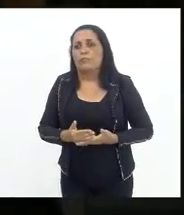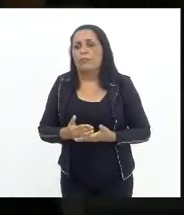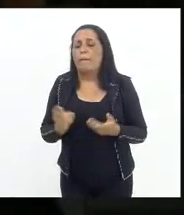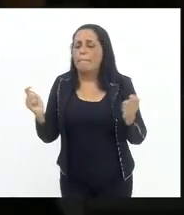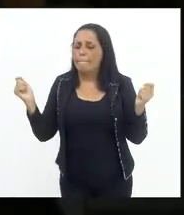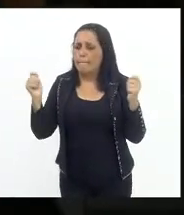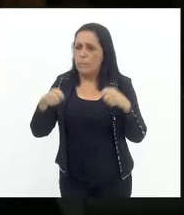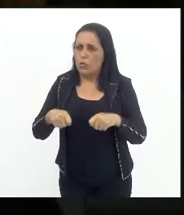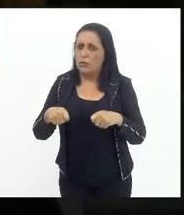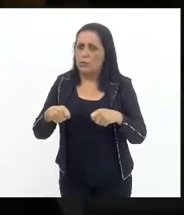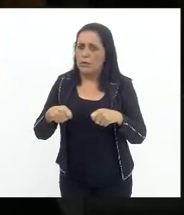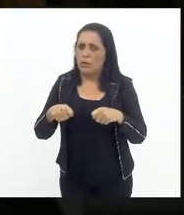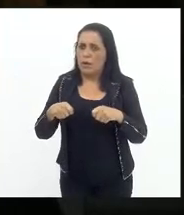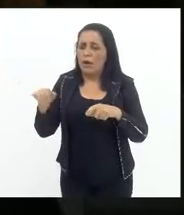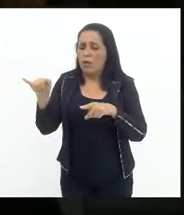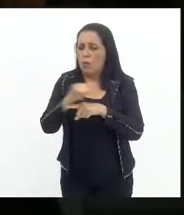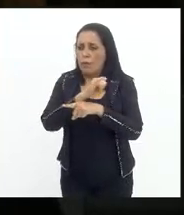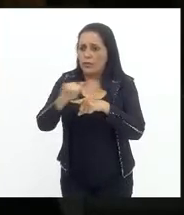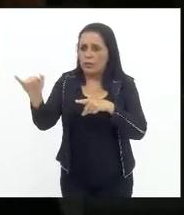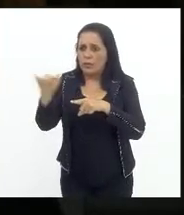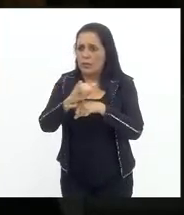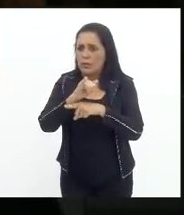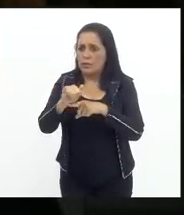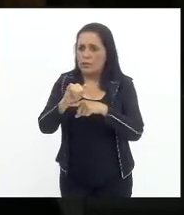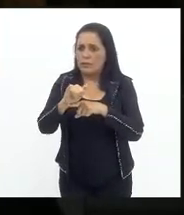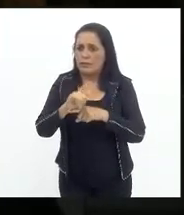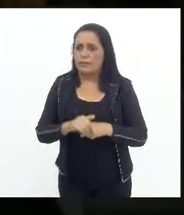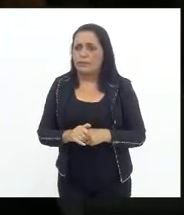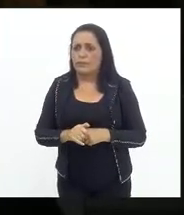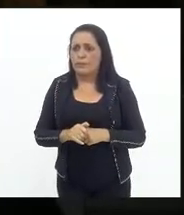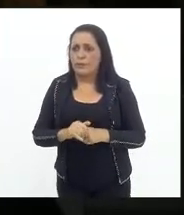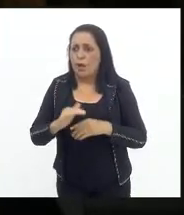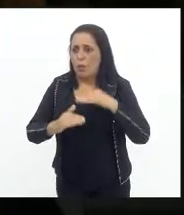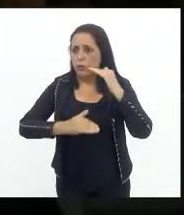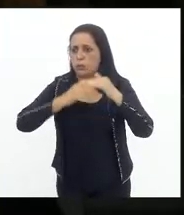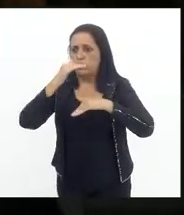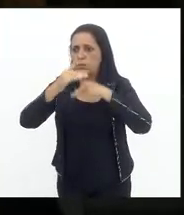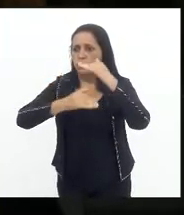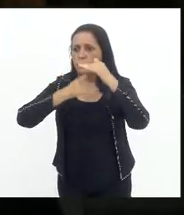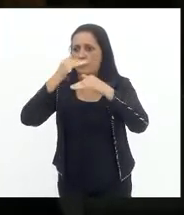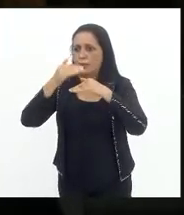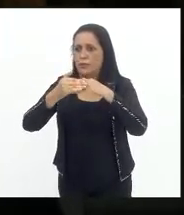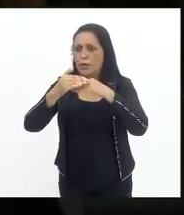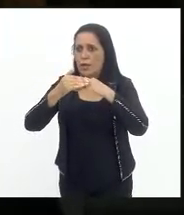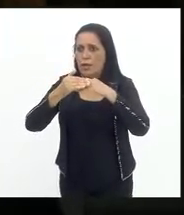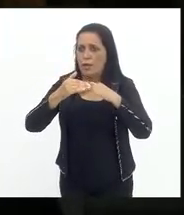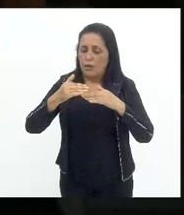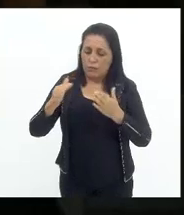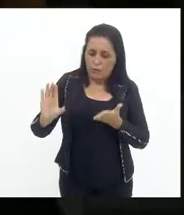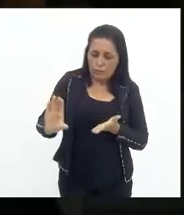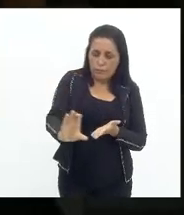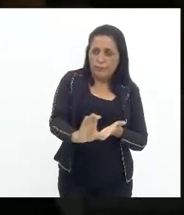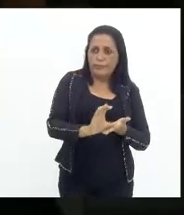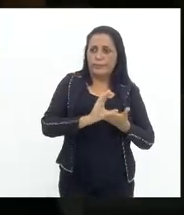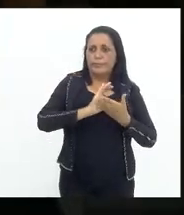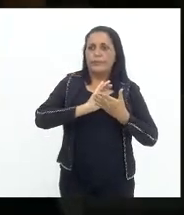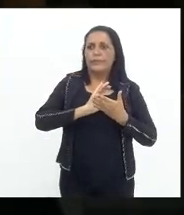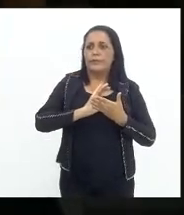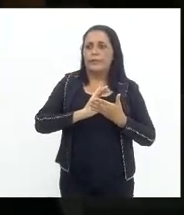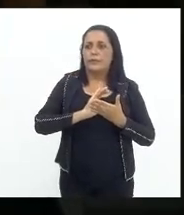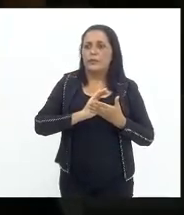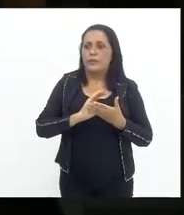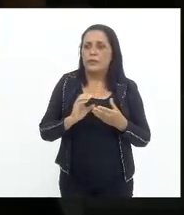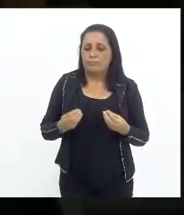poderá ser essa uma estratégia de aumentar as nossas receitas e gerar